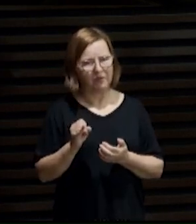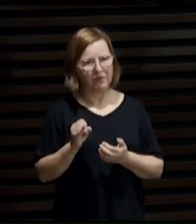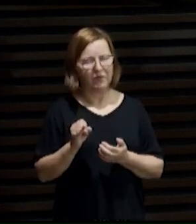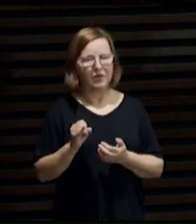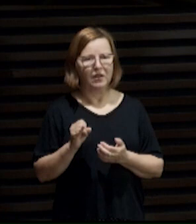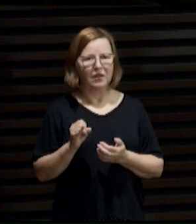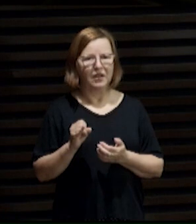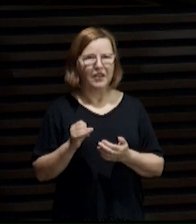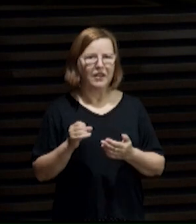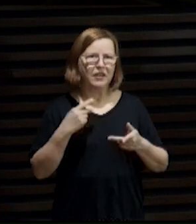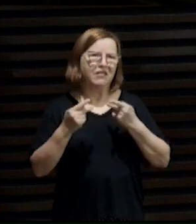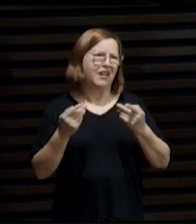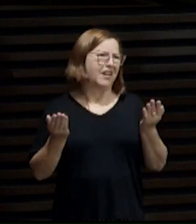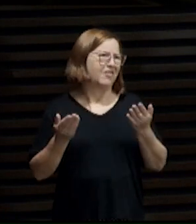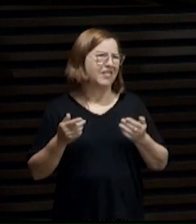pastor.